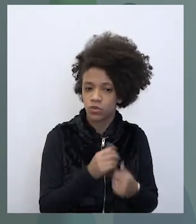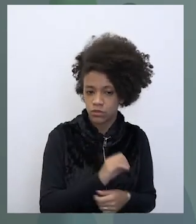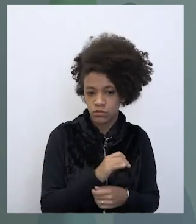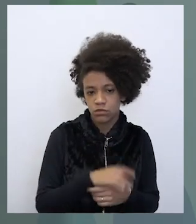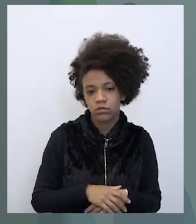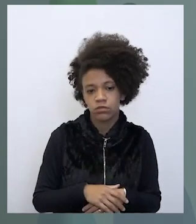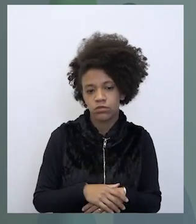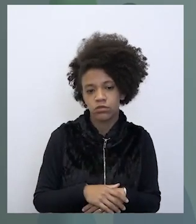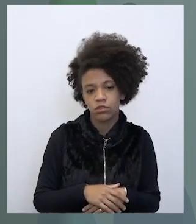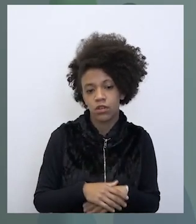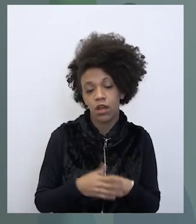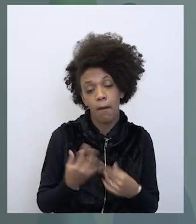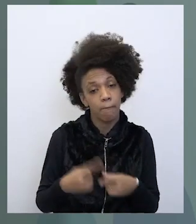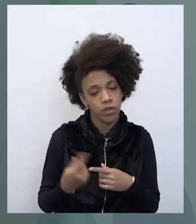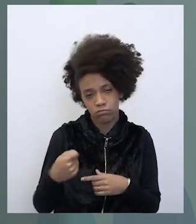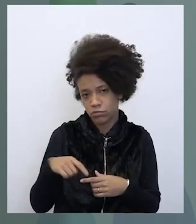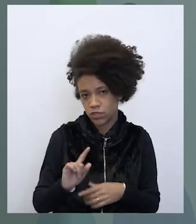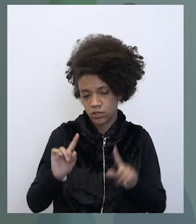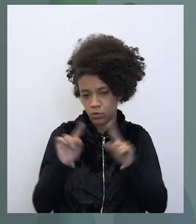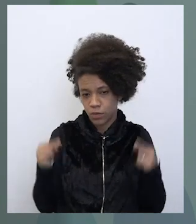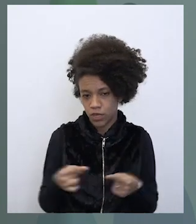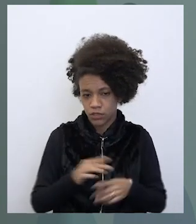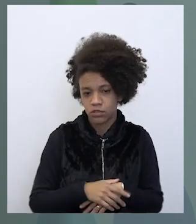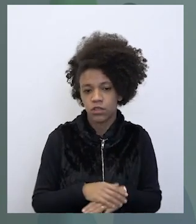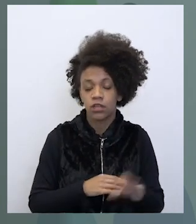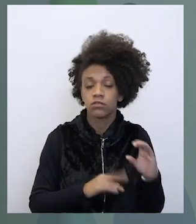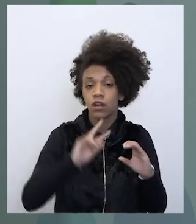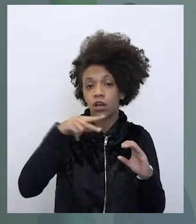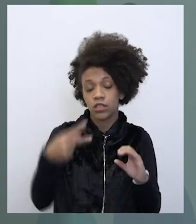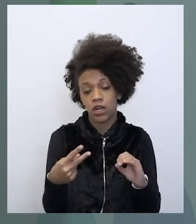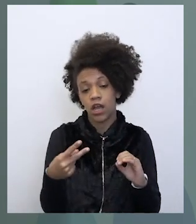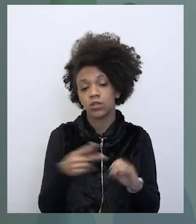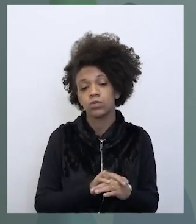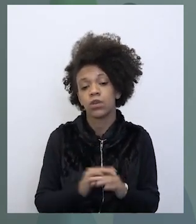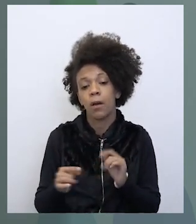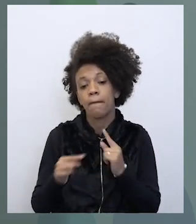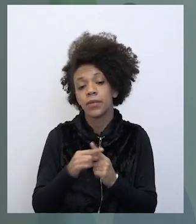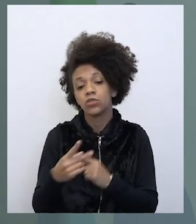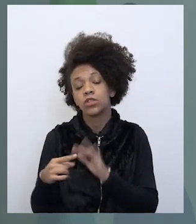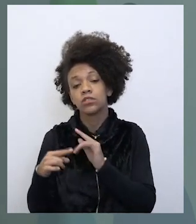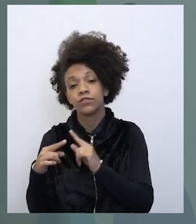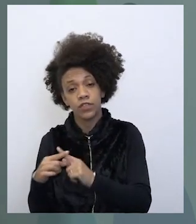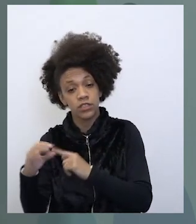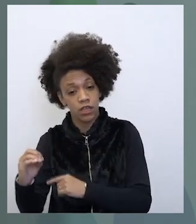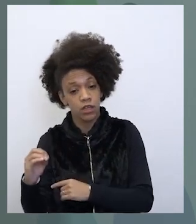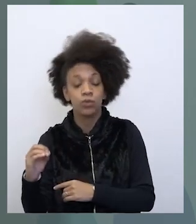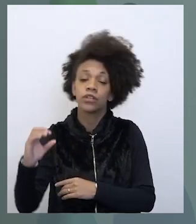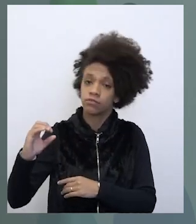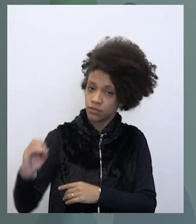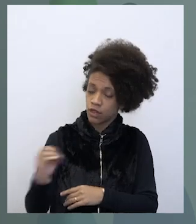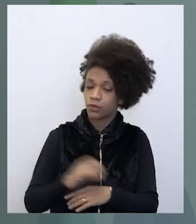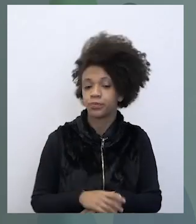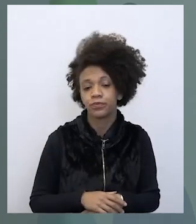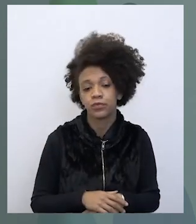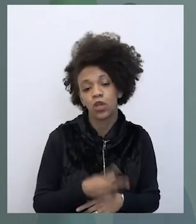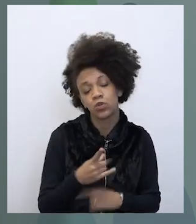coloquei parênteses, né? Porque não precisa. Então, 0 ao quadrado, mais 2 vezes 0, mais 1. 0 ao quadrado é 0 vezes 0, que dá 0.